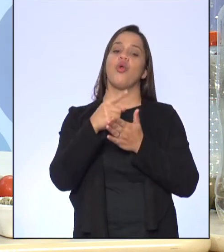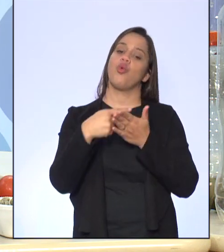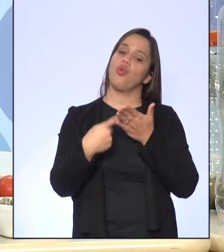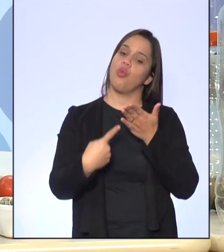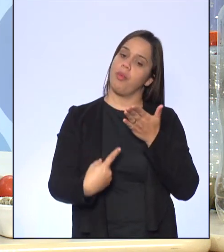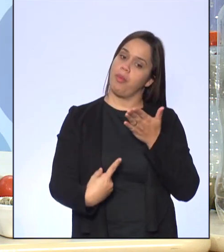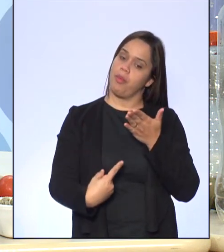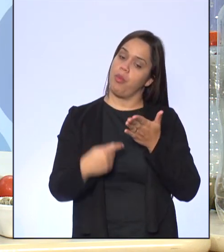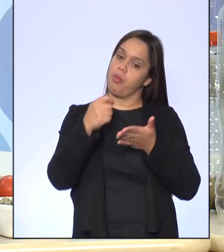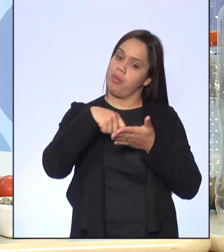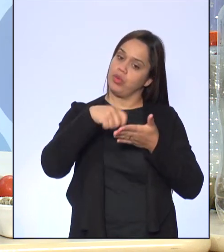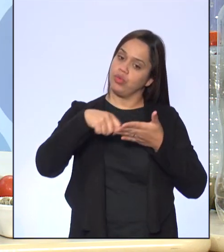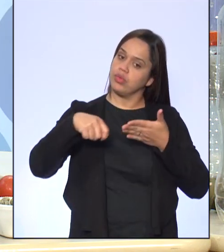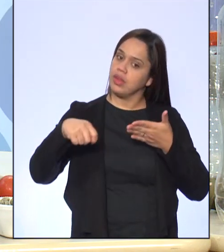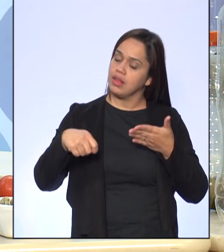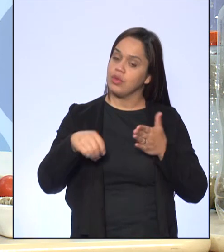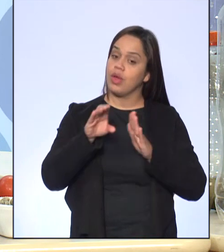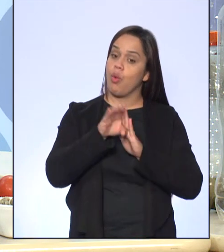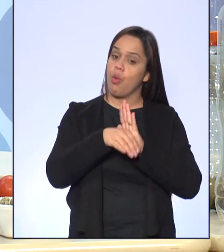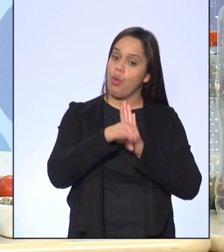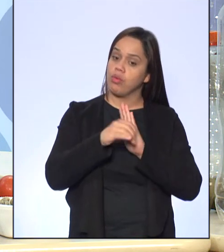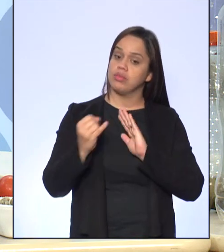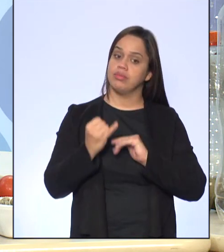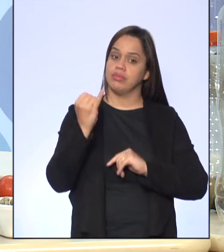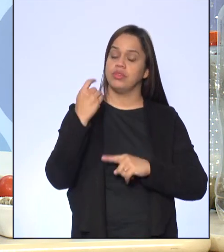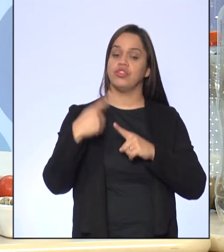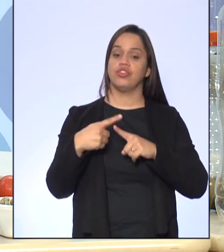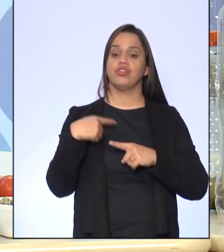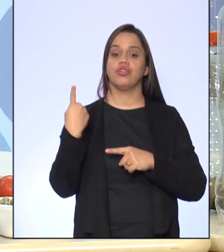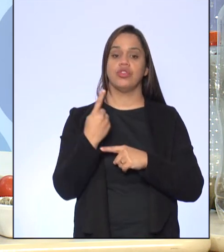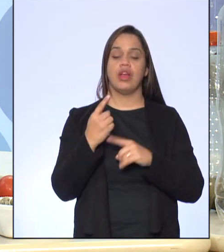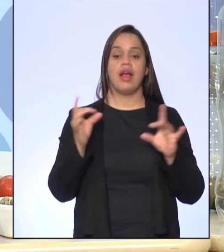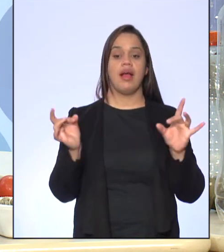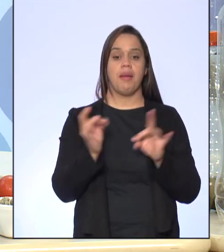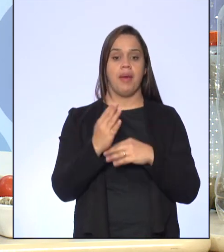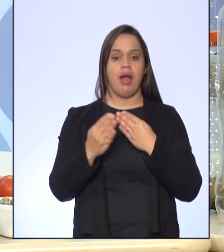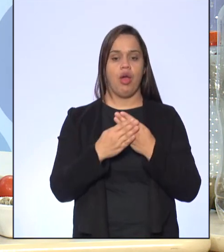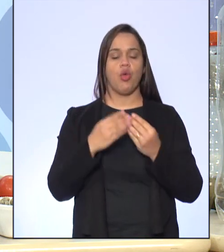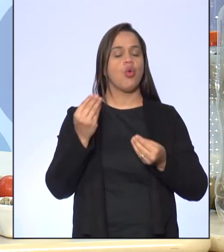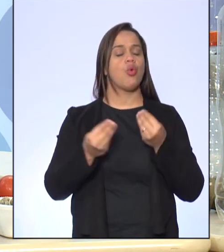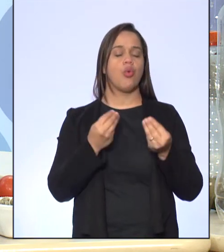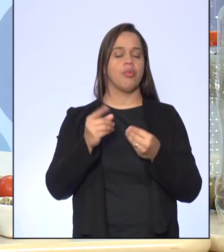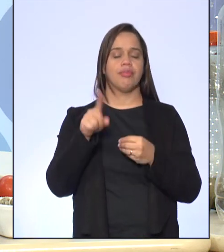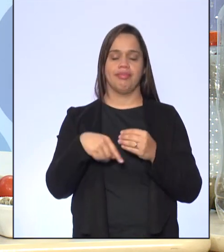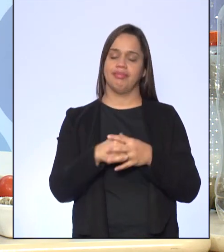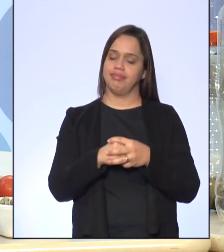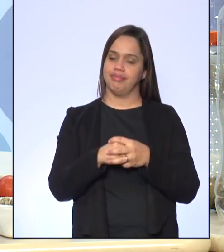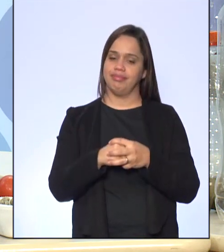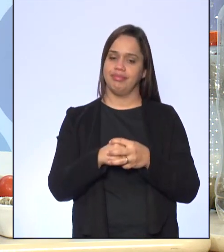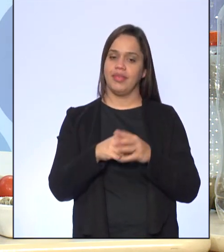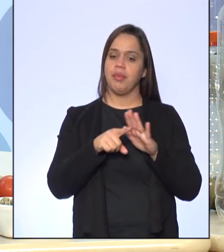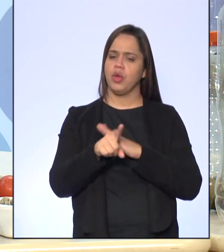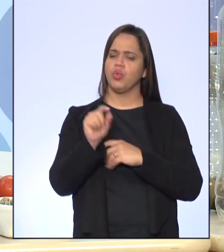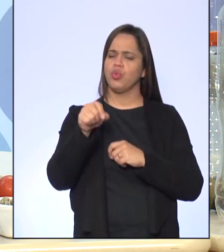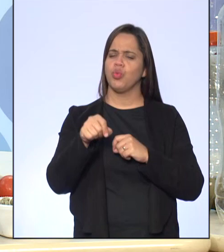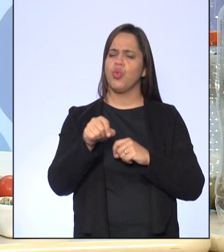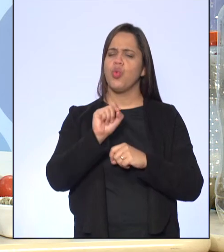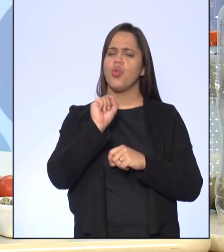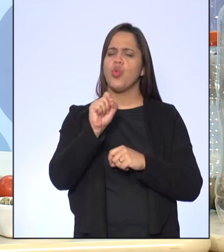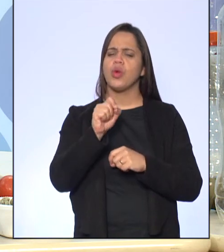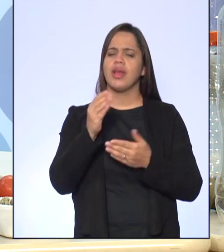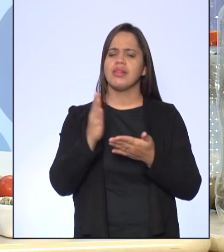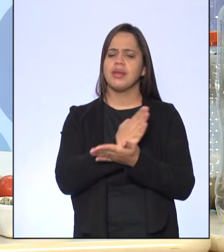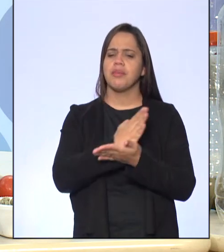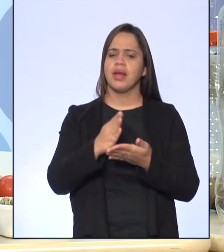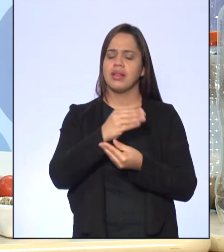é uma anotação importante, que é, a gente vai fechar a nossa aula. Então, como que a gente fecha essa aula? O que é a separação de misturas, então?